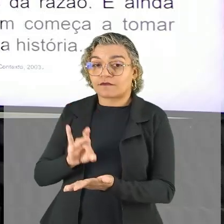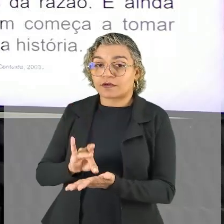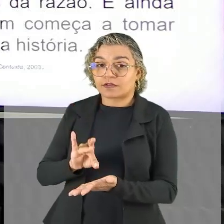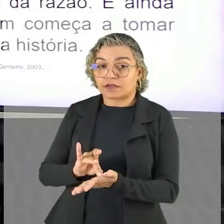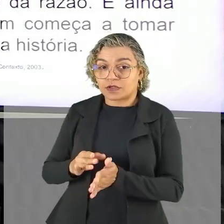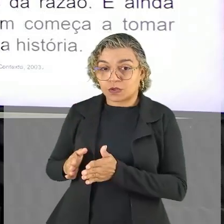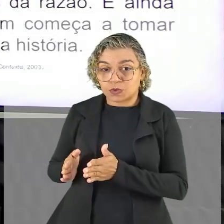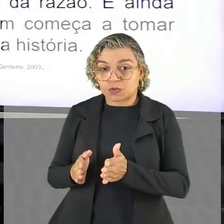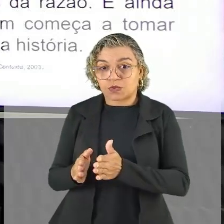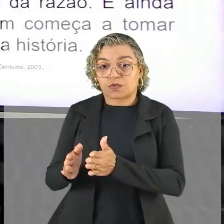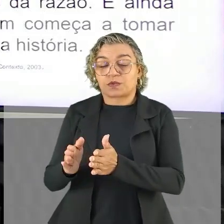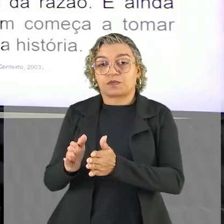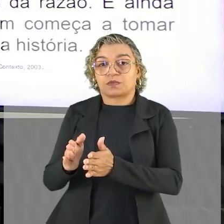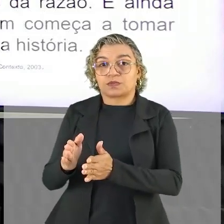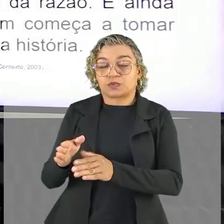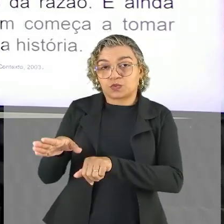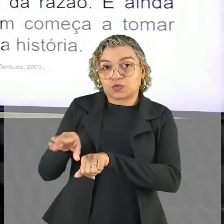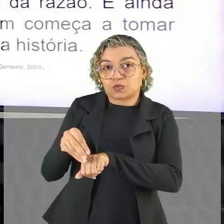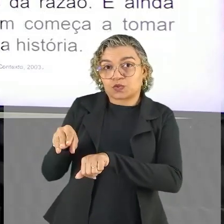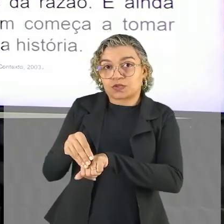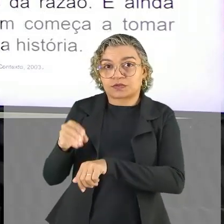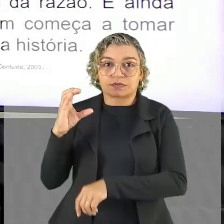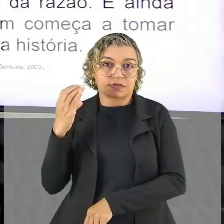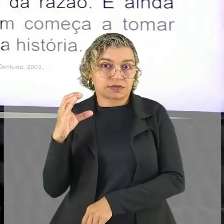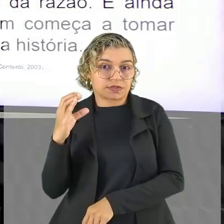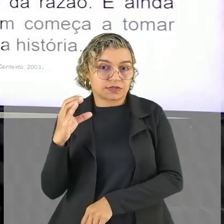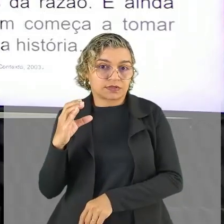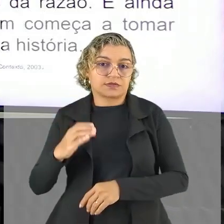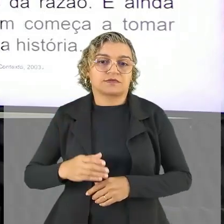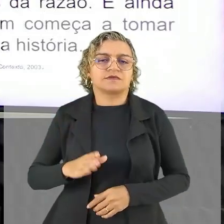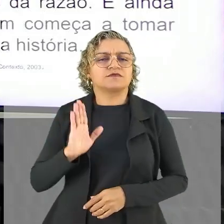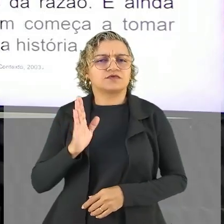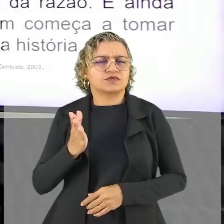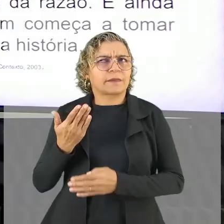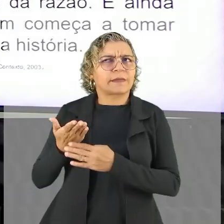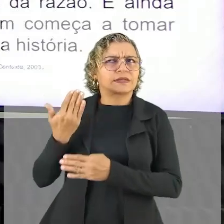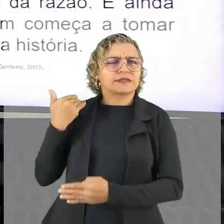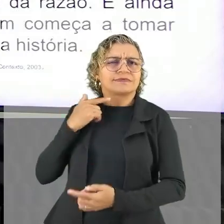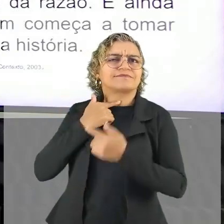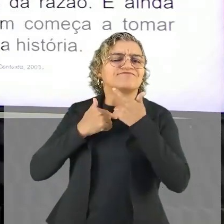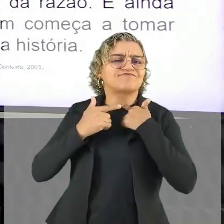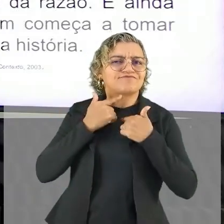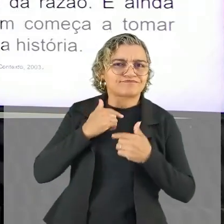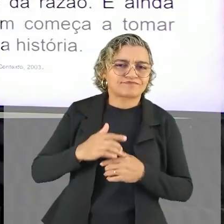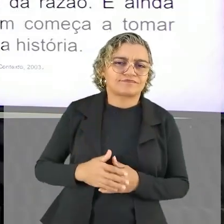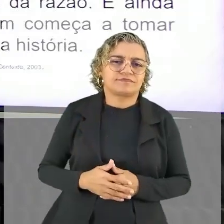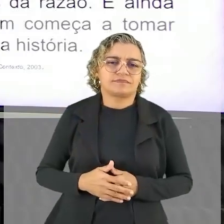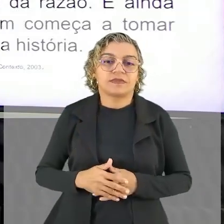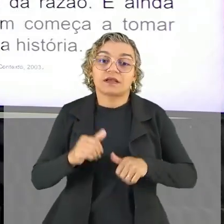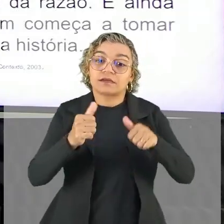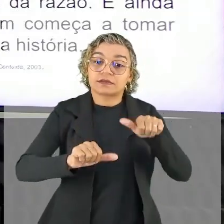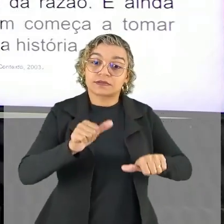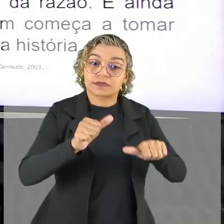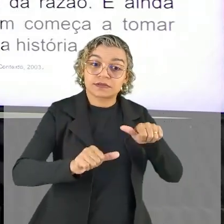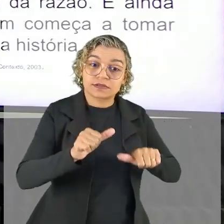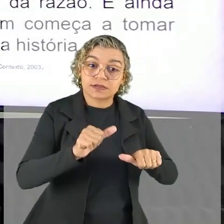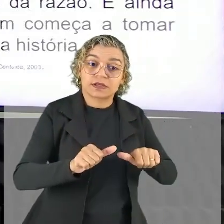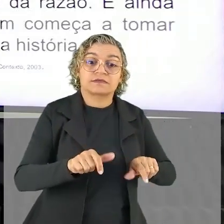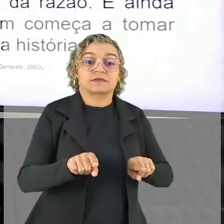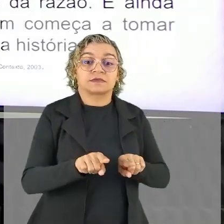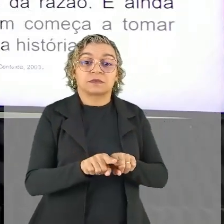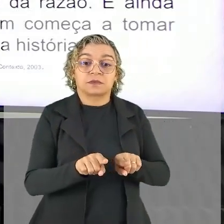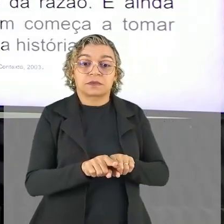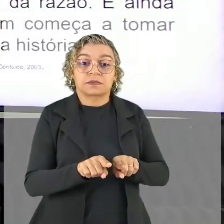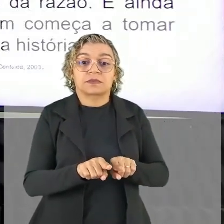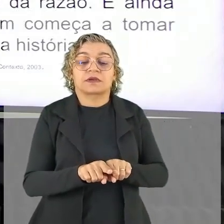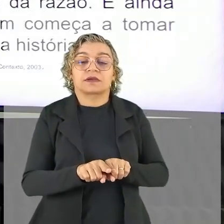do conhecimento científico, por tanto tempo almejado. O fato, a análise e a indução passavam a